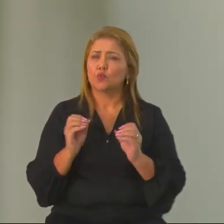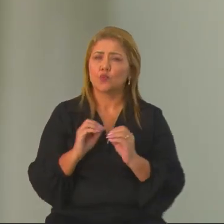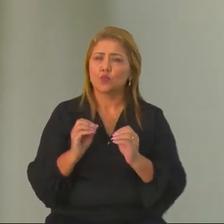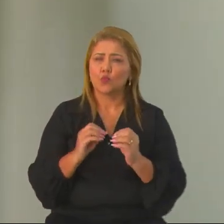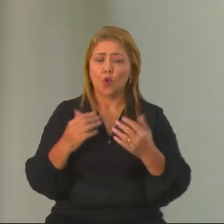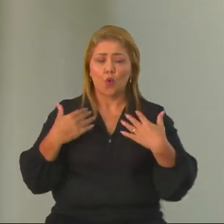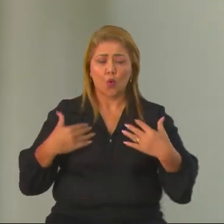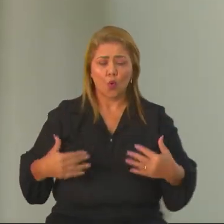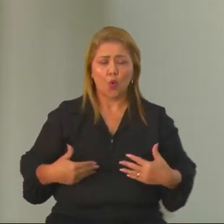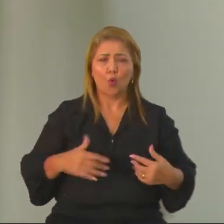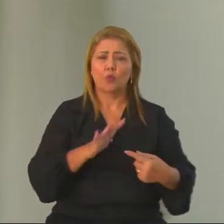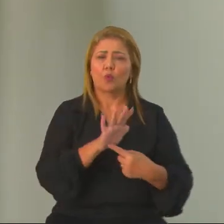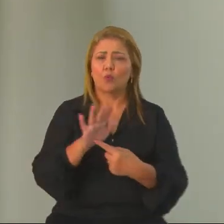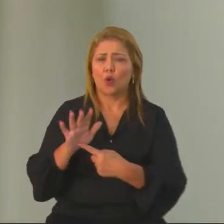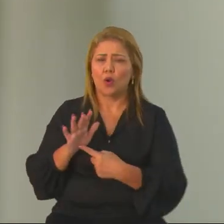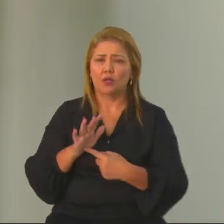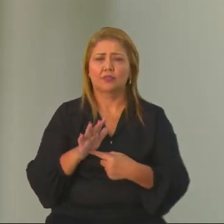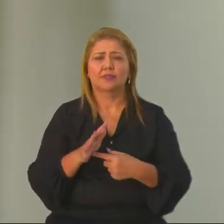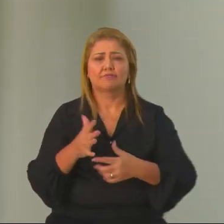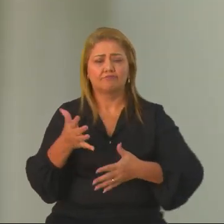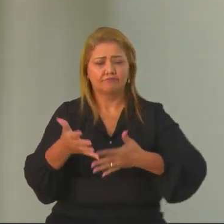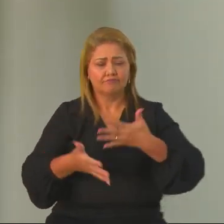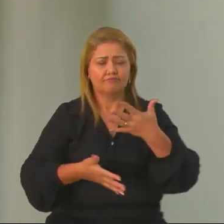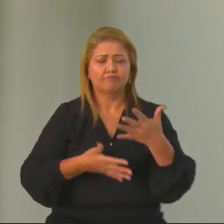comunica e a voz comunica.